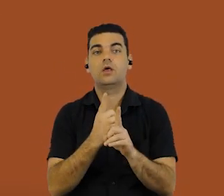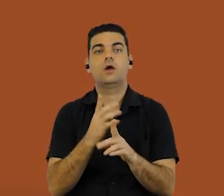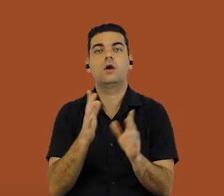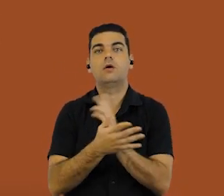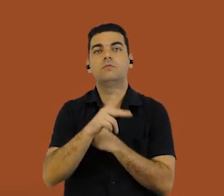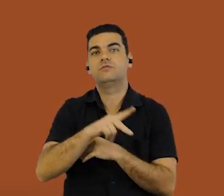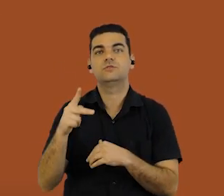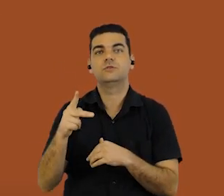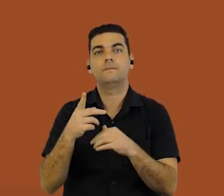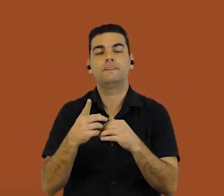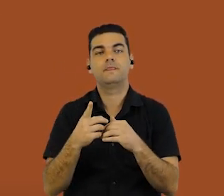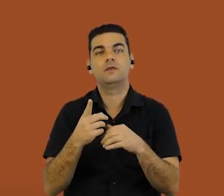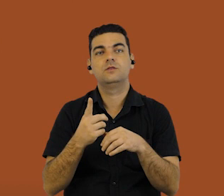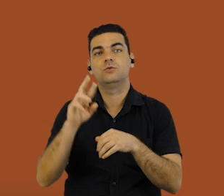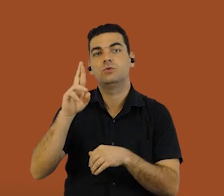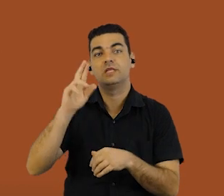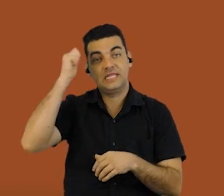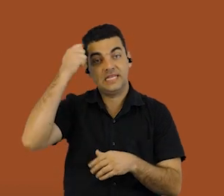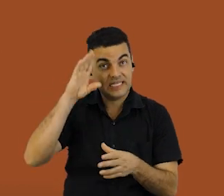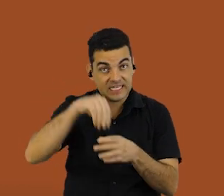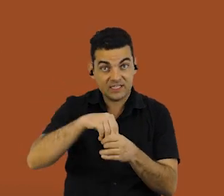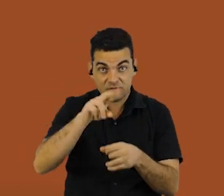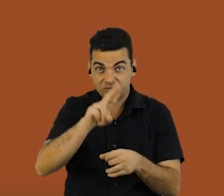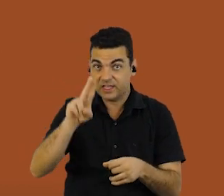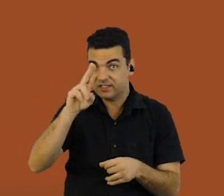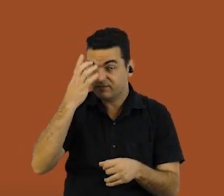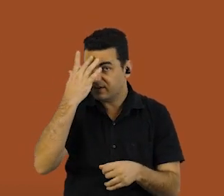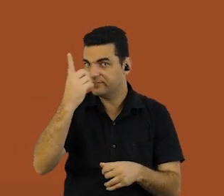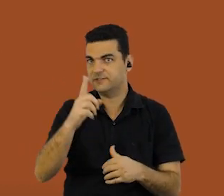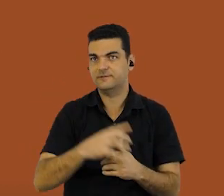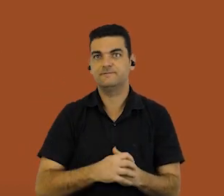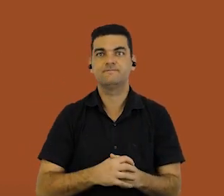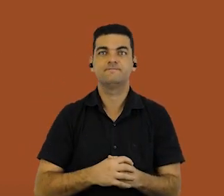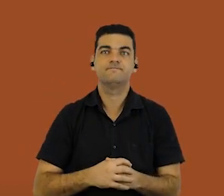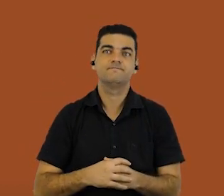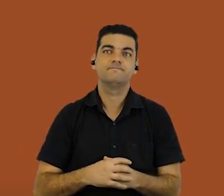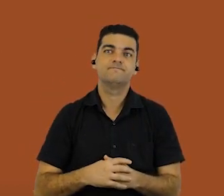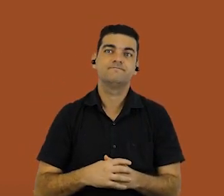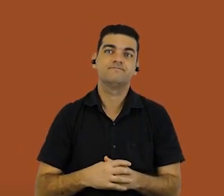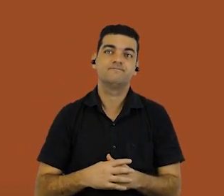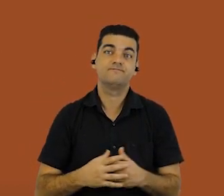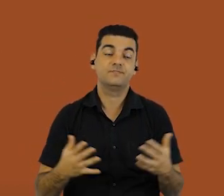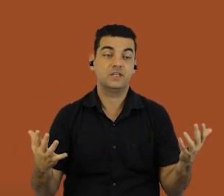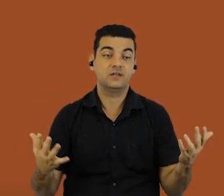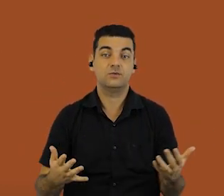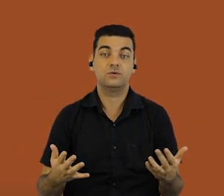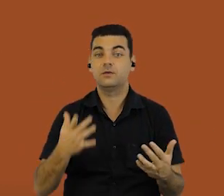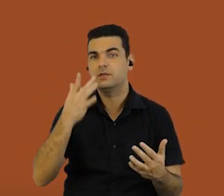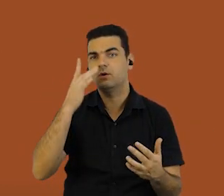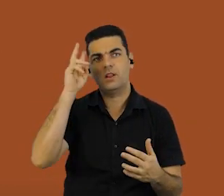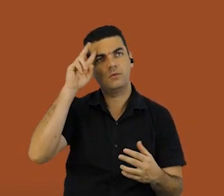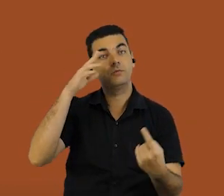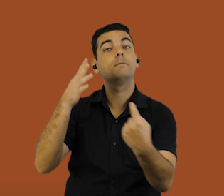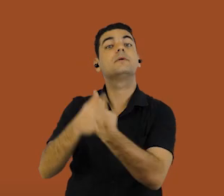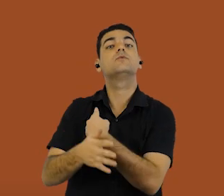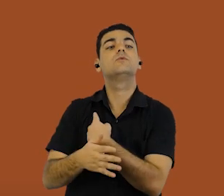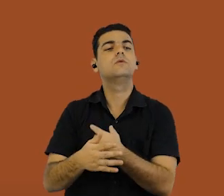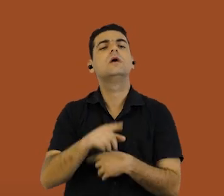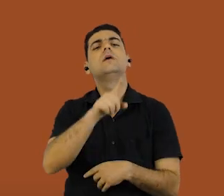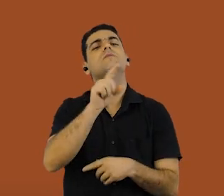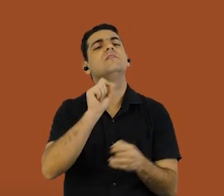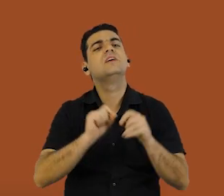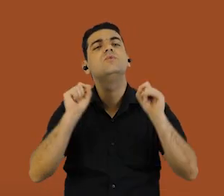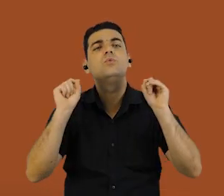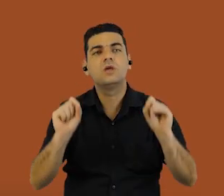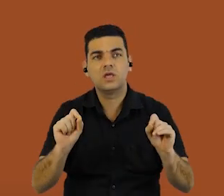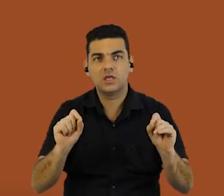professoras doutoras negras na universidade, infelizmente. E nessa mesa alguém me perguntou o que que eu